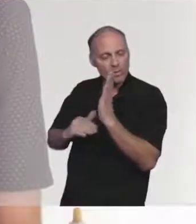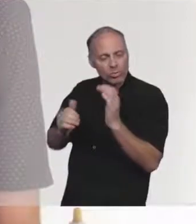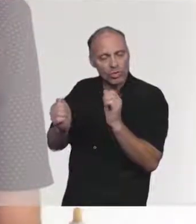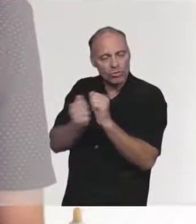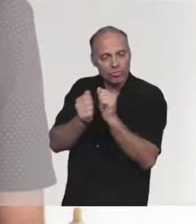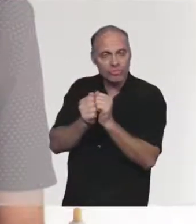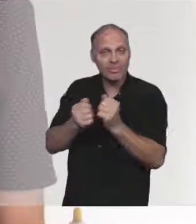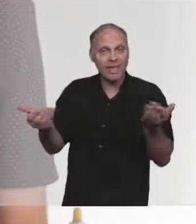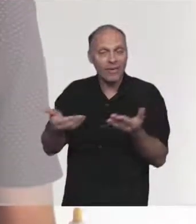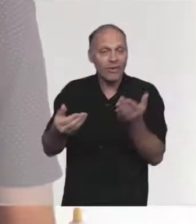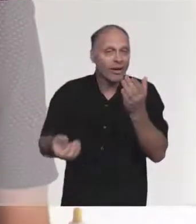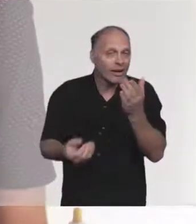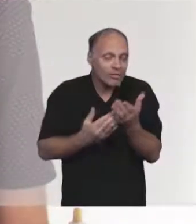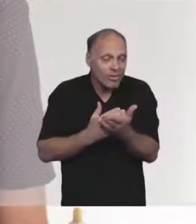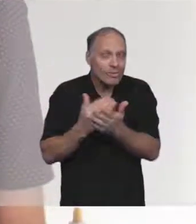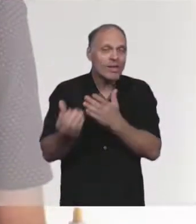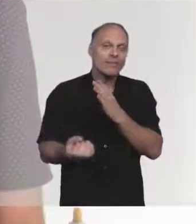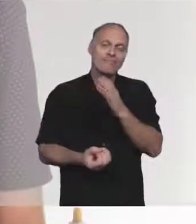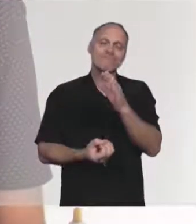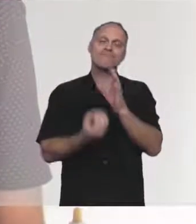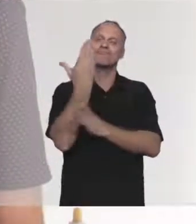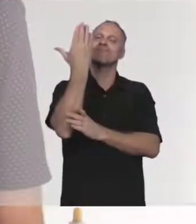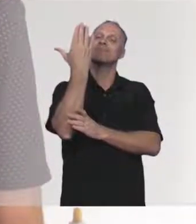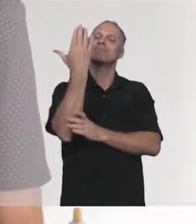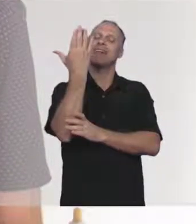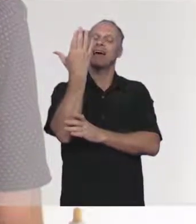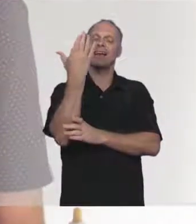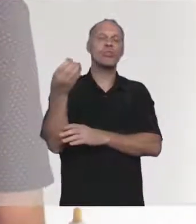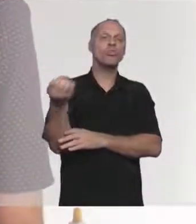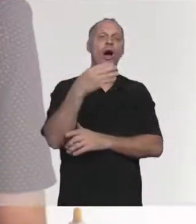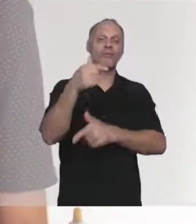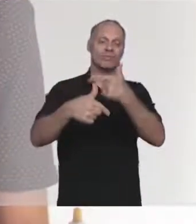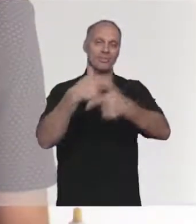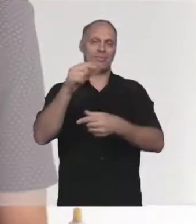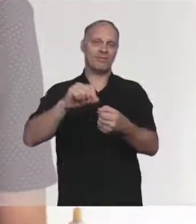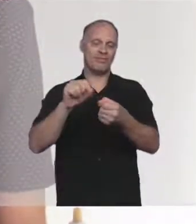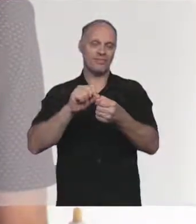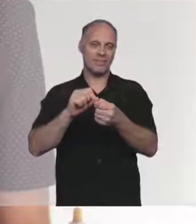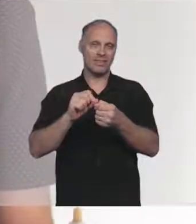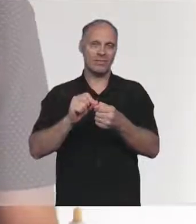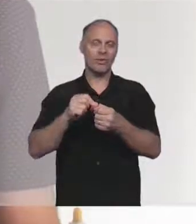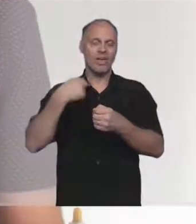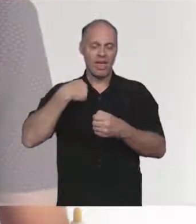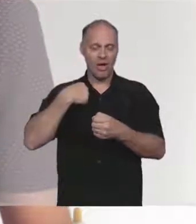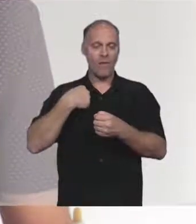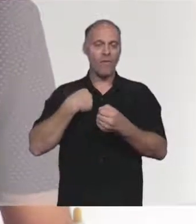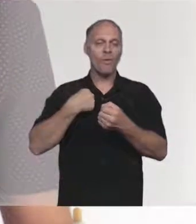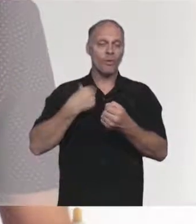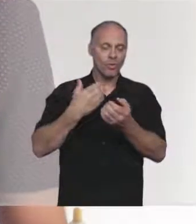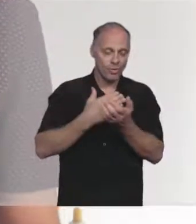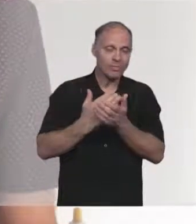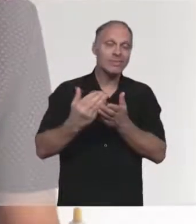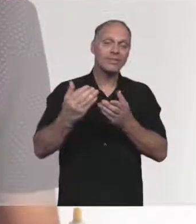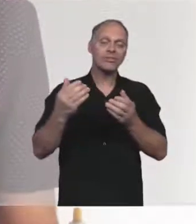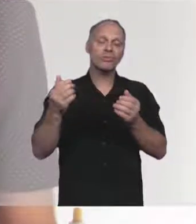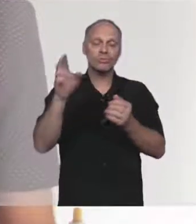E agora começa a surgir esses novos trabalhos. Eu fui para a pintura